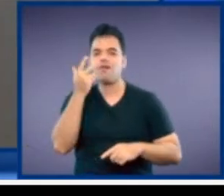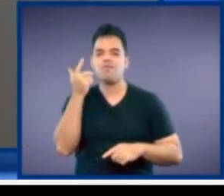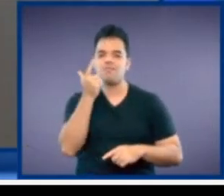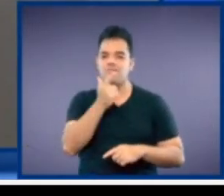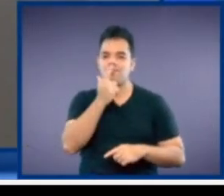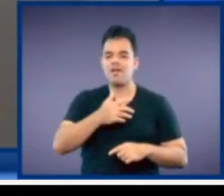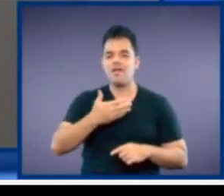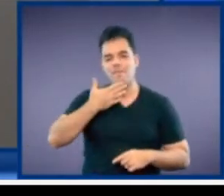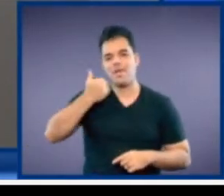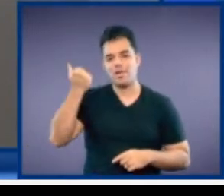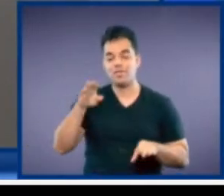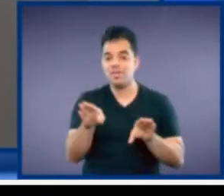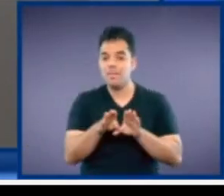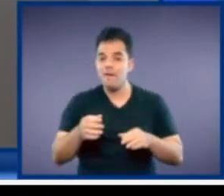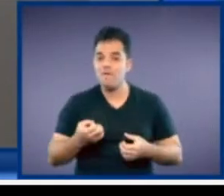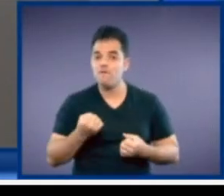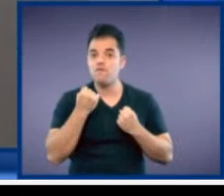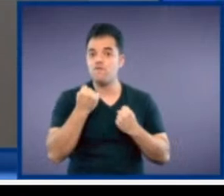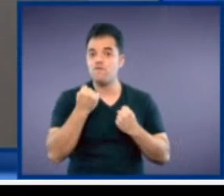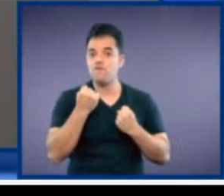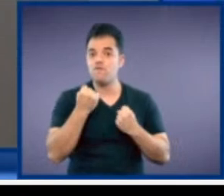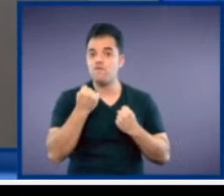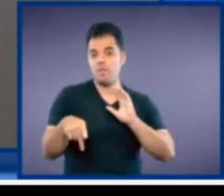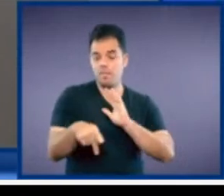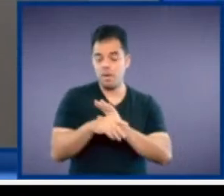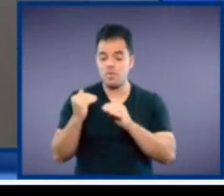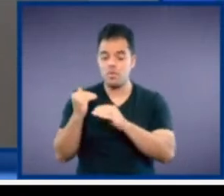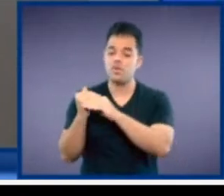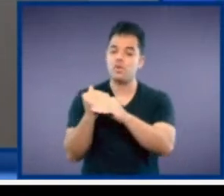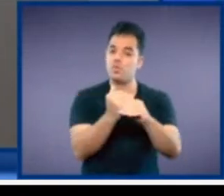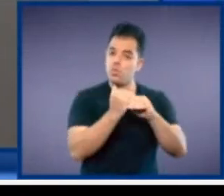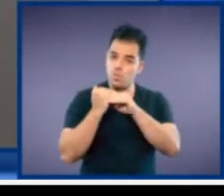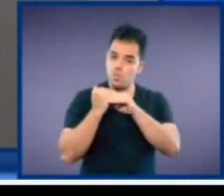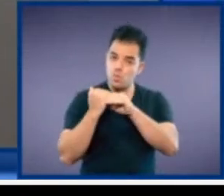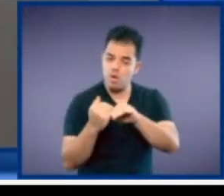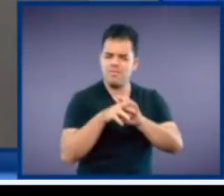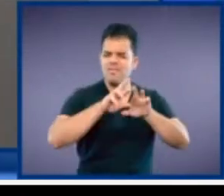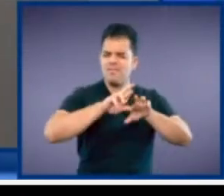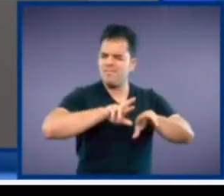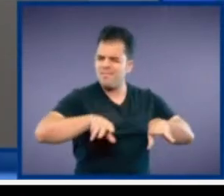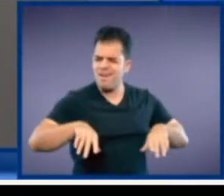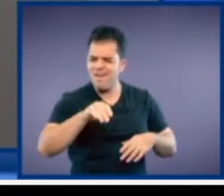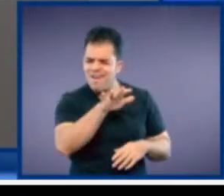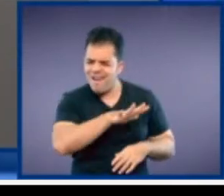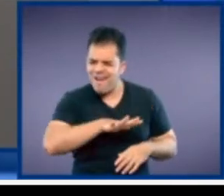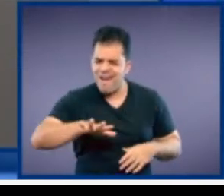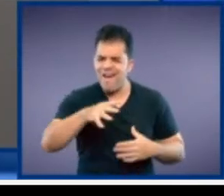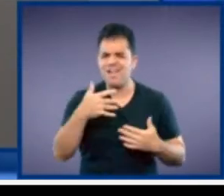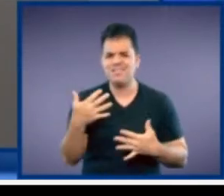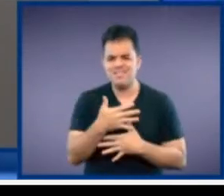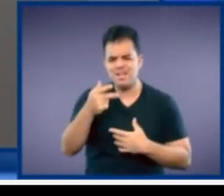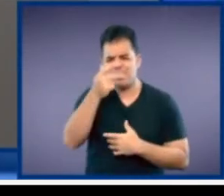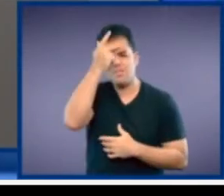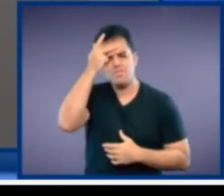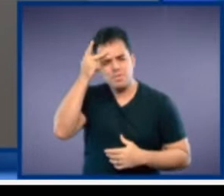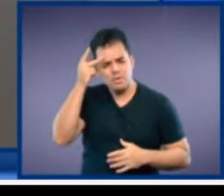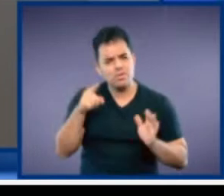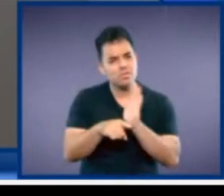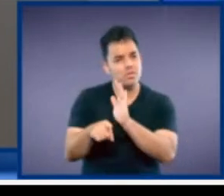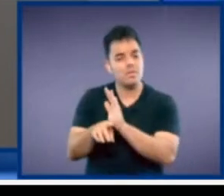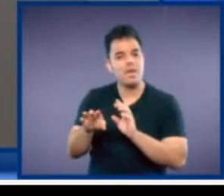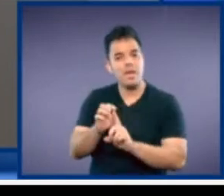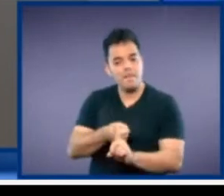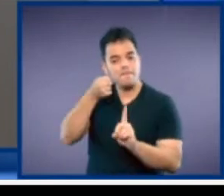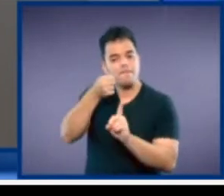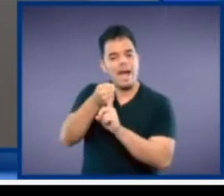fortalecimento do transporte coletivo privilegia o acesso igualitário às mais diversas áreas da cidade a um grupo maior de cidadãos, além de causar menor impacto